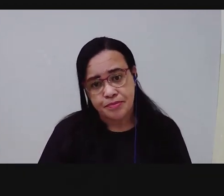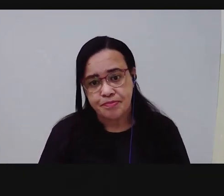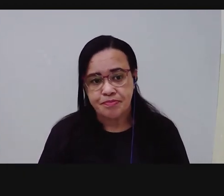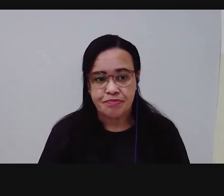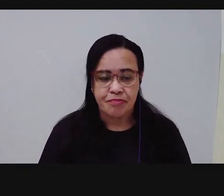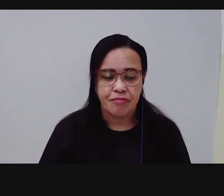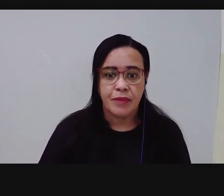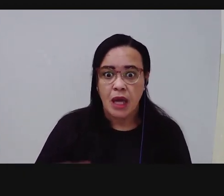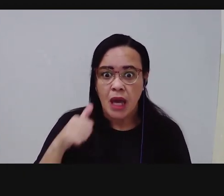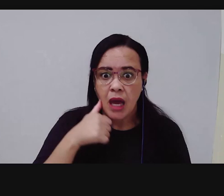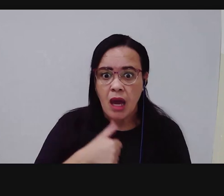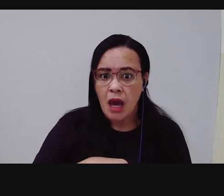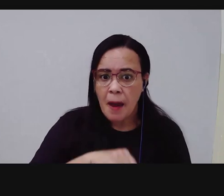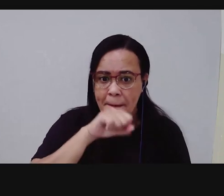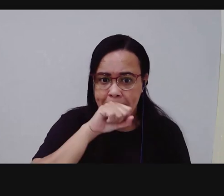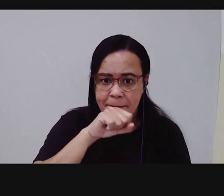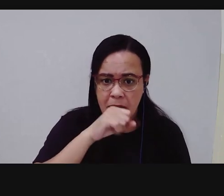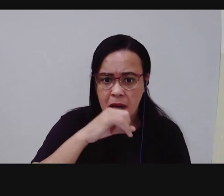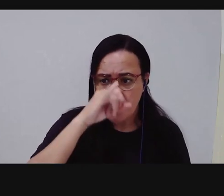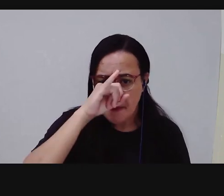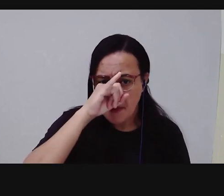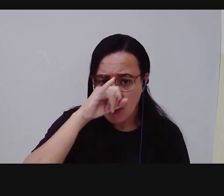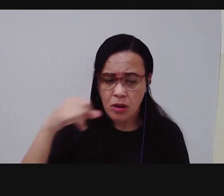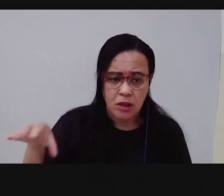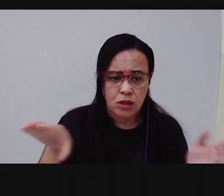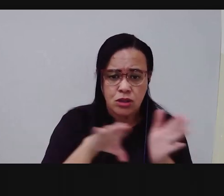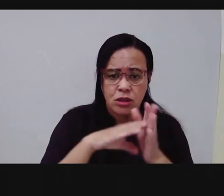A mamãe porca já em casa.